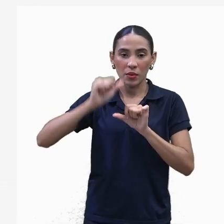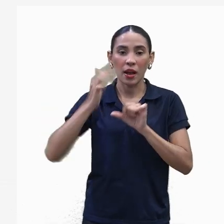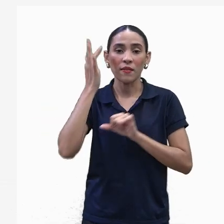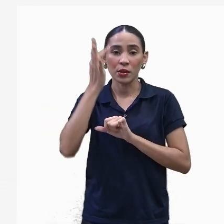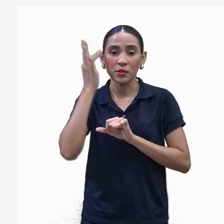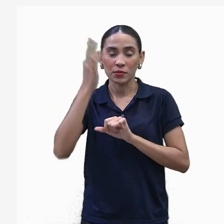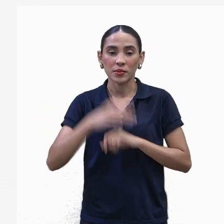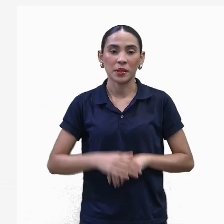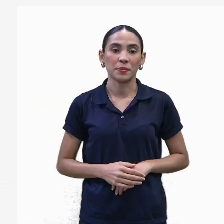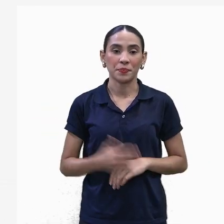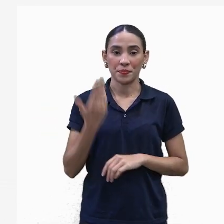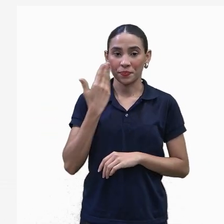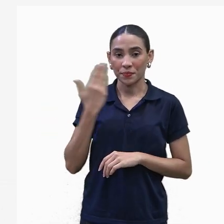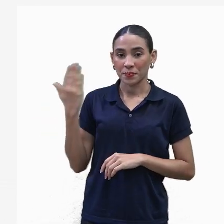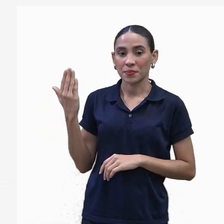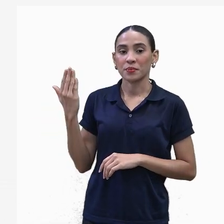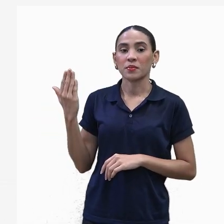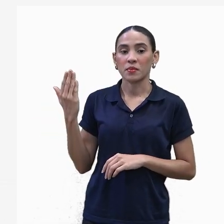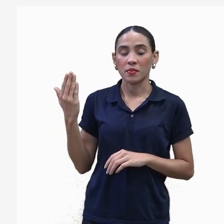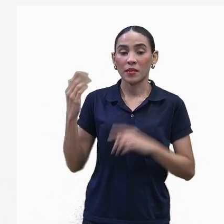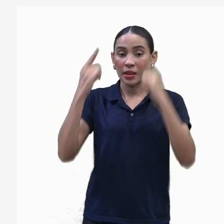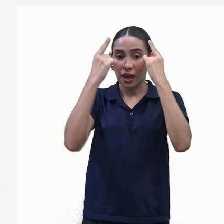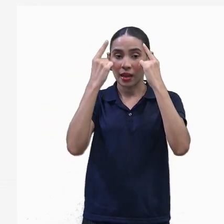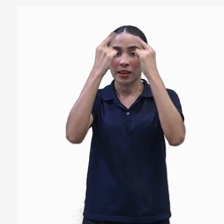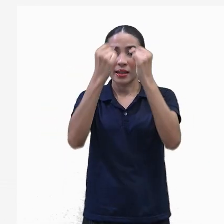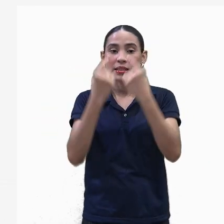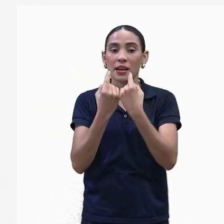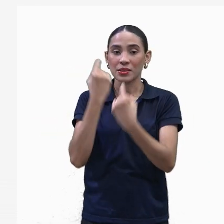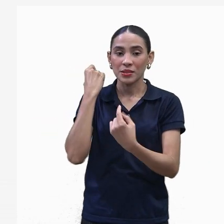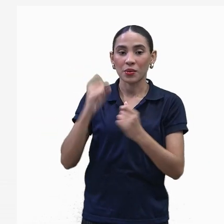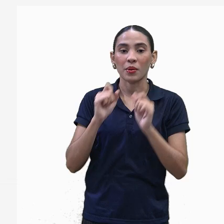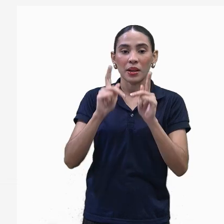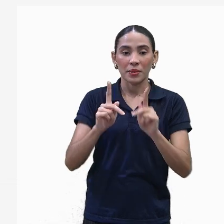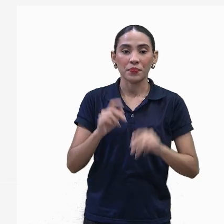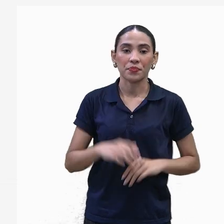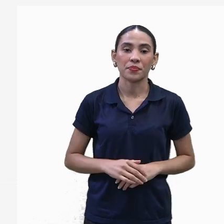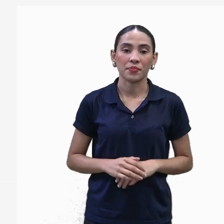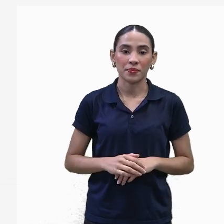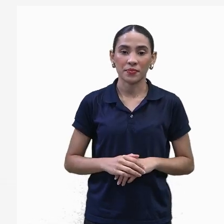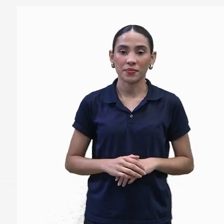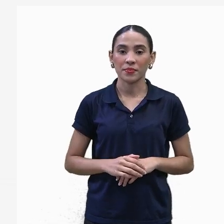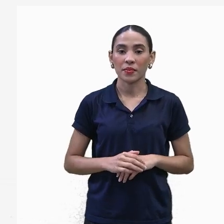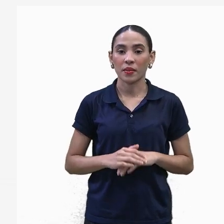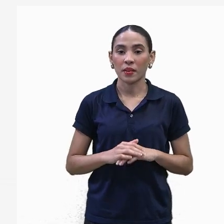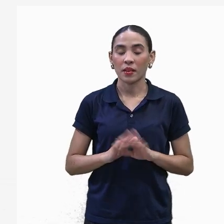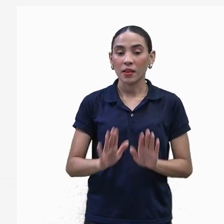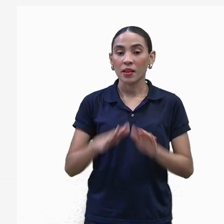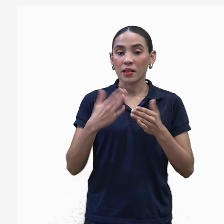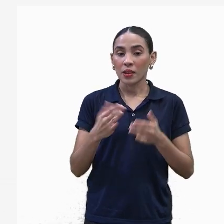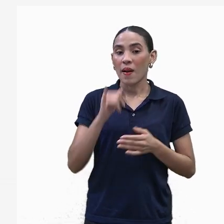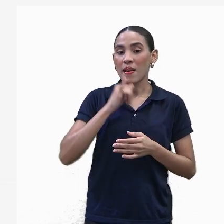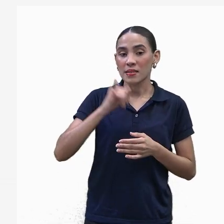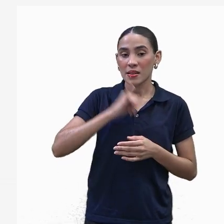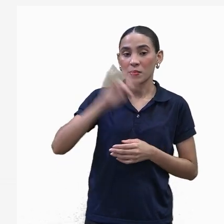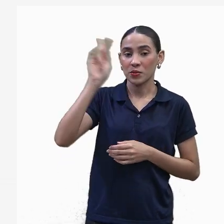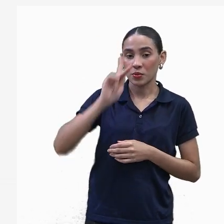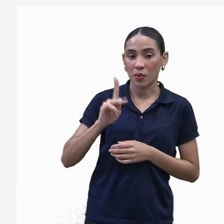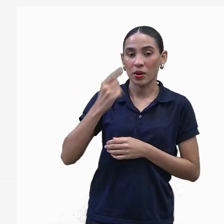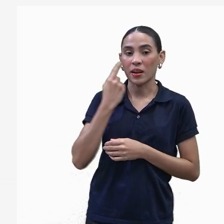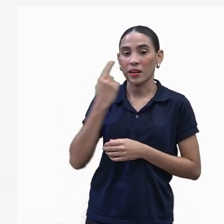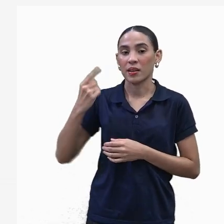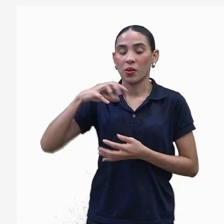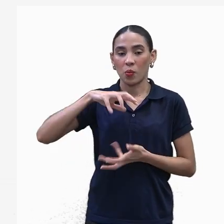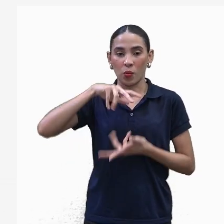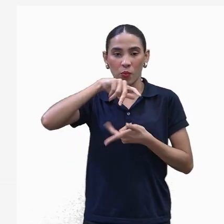do mito à filosofia na Grécia Antiga, tá bom? Então, olha só, A passagem dessa explicação do mundo